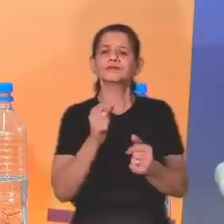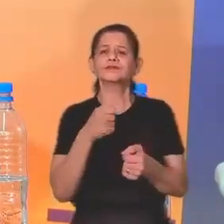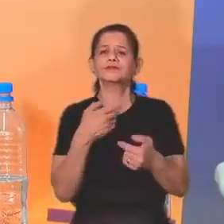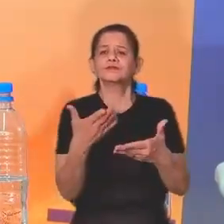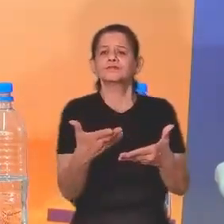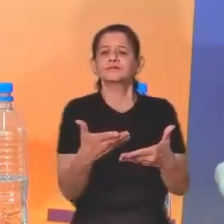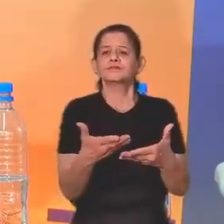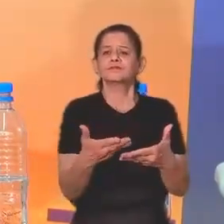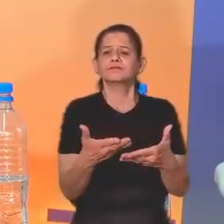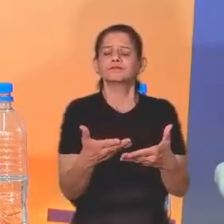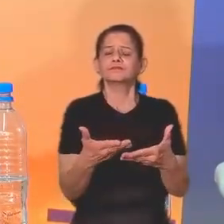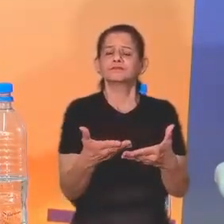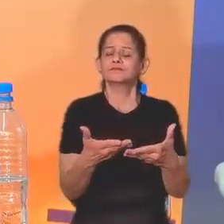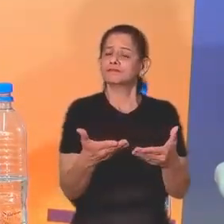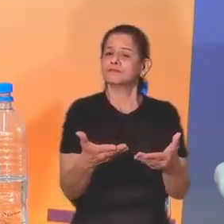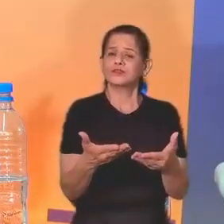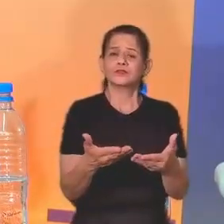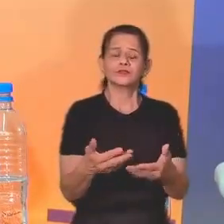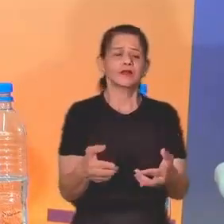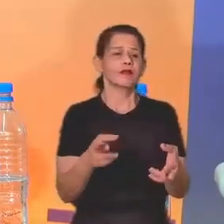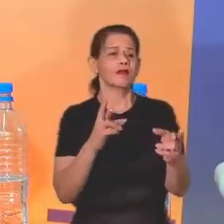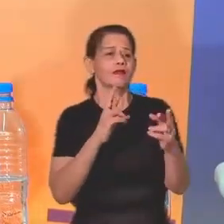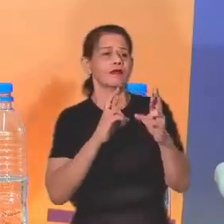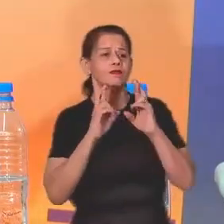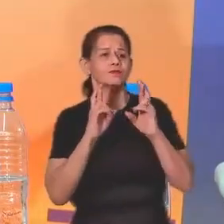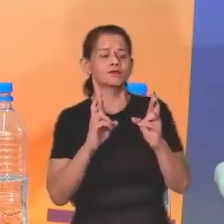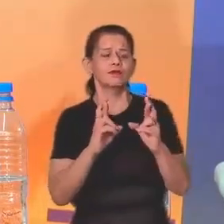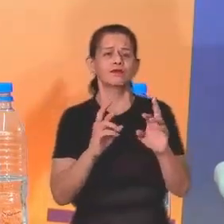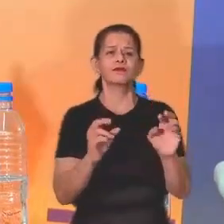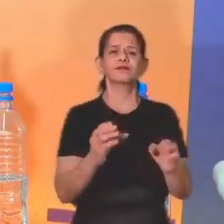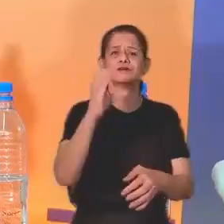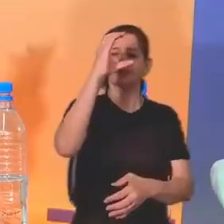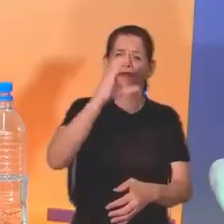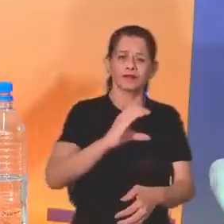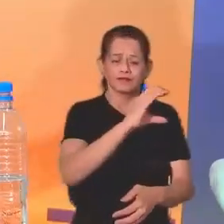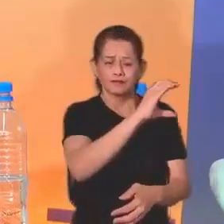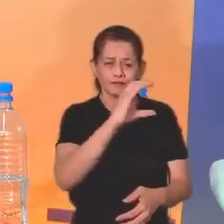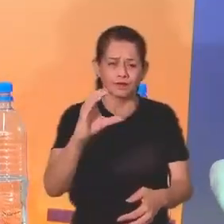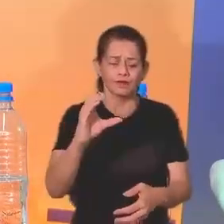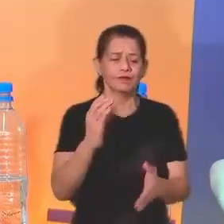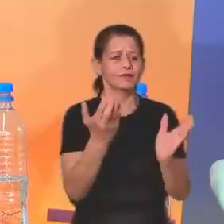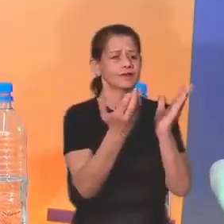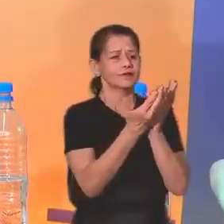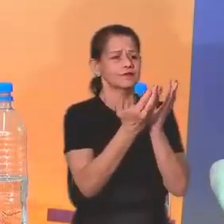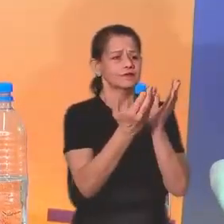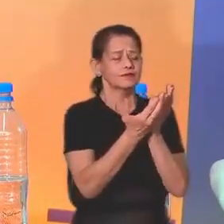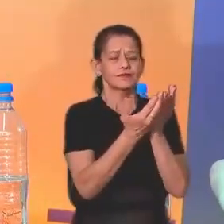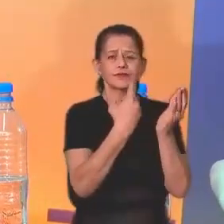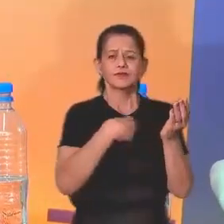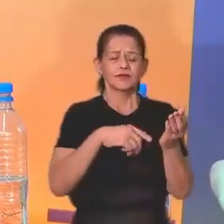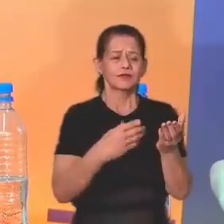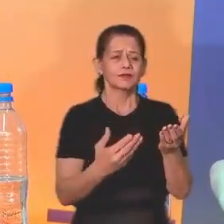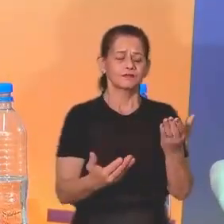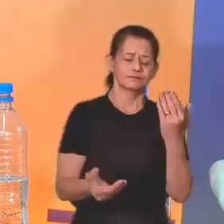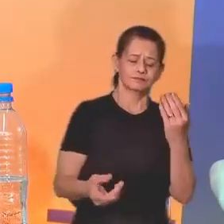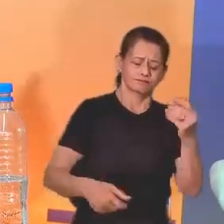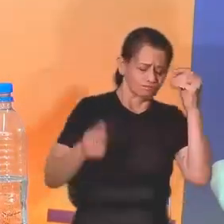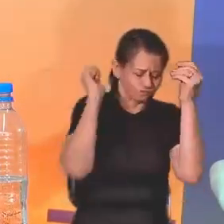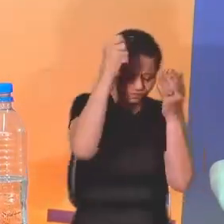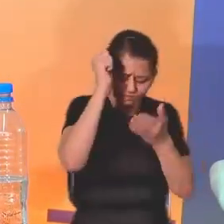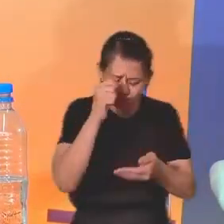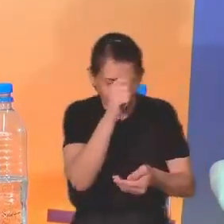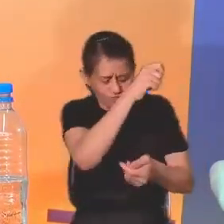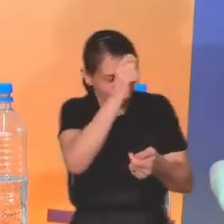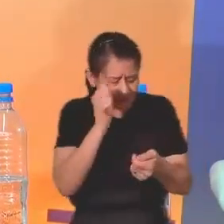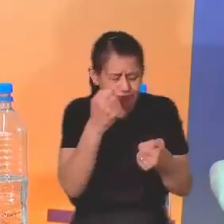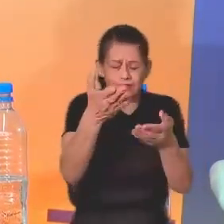mulheres religiosas, evangélicas, cristãs, candomblecistas, umbandistas, todas